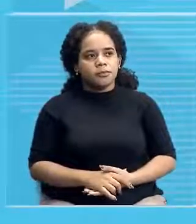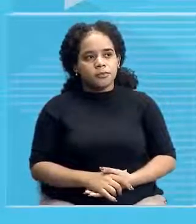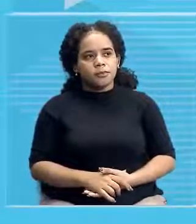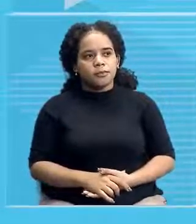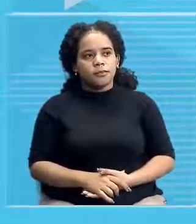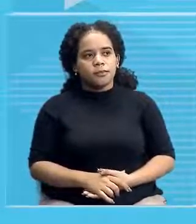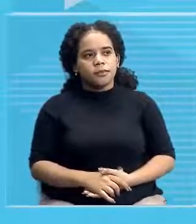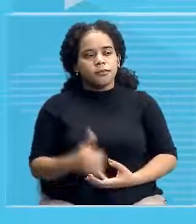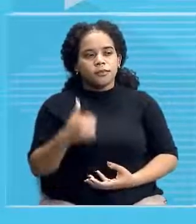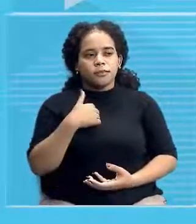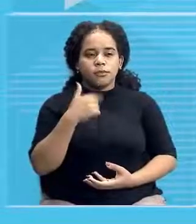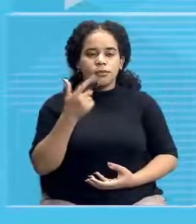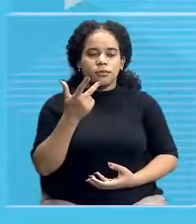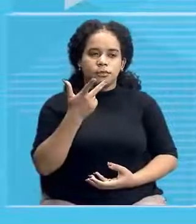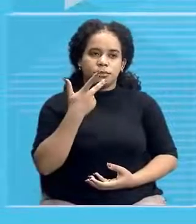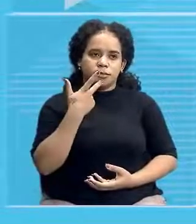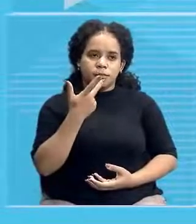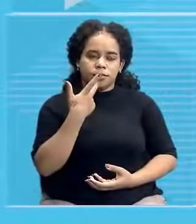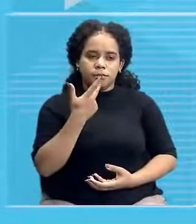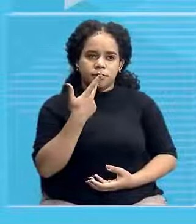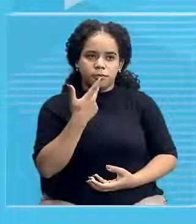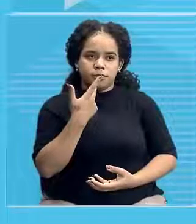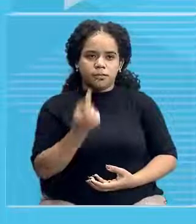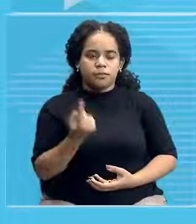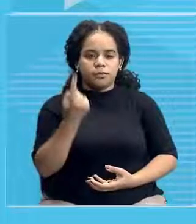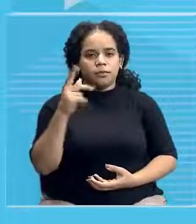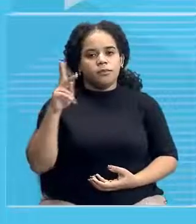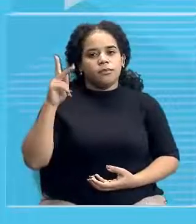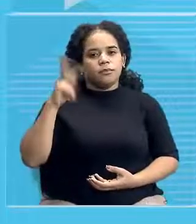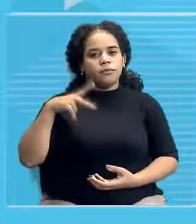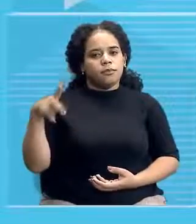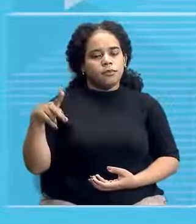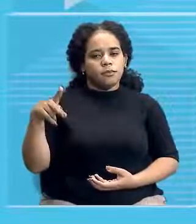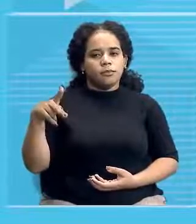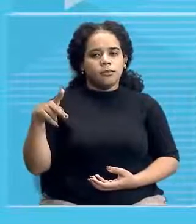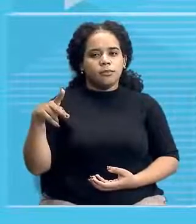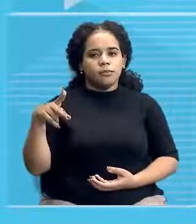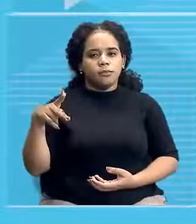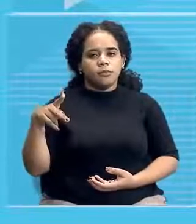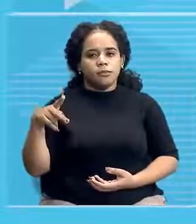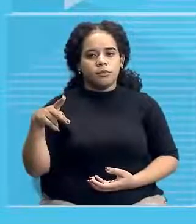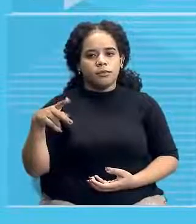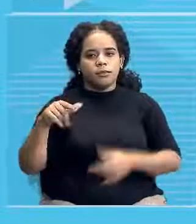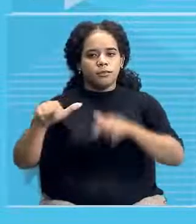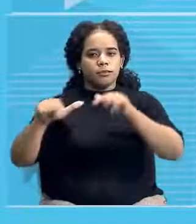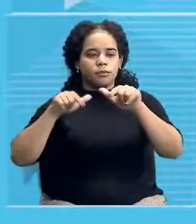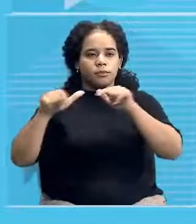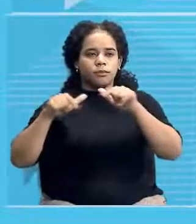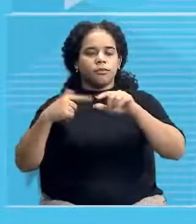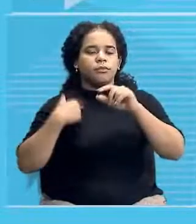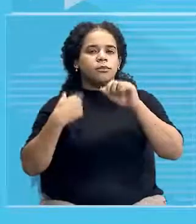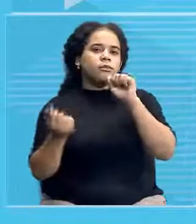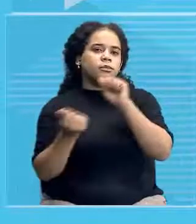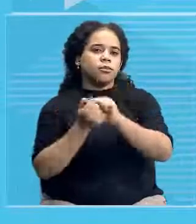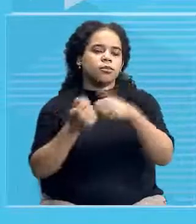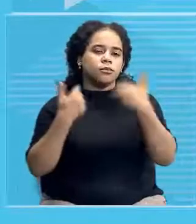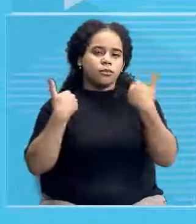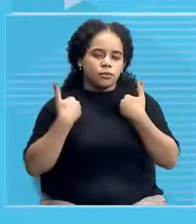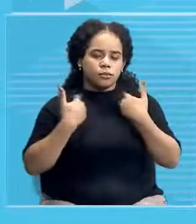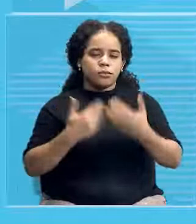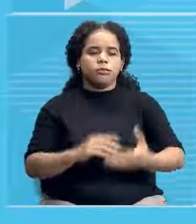Eu falei com uma professora que trabalha comigo